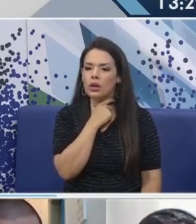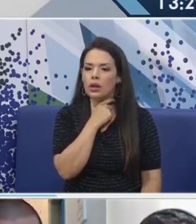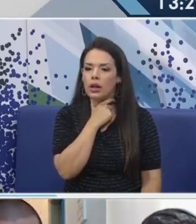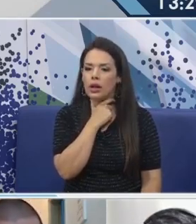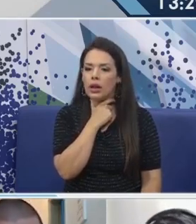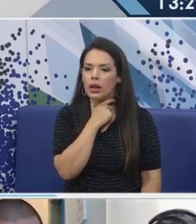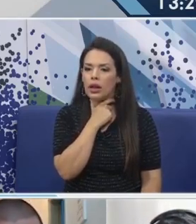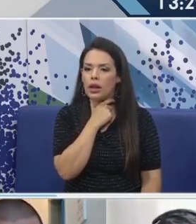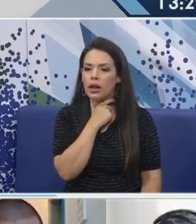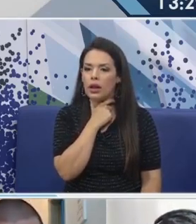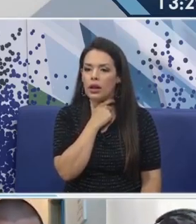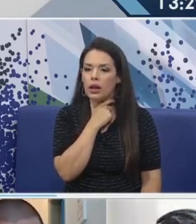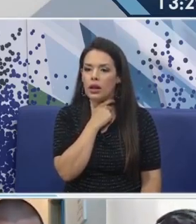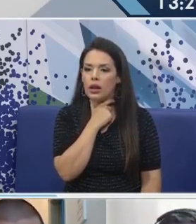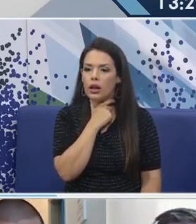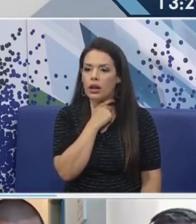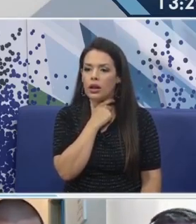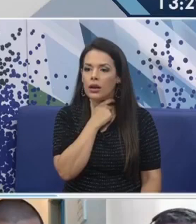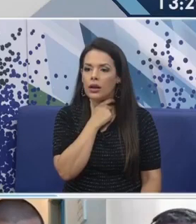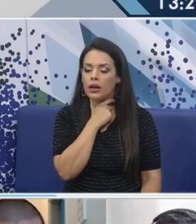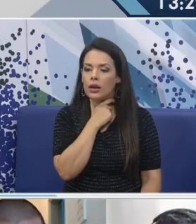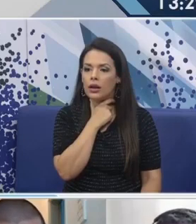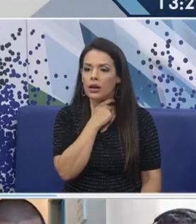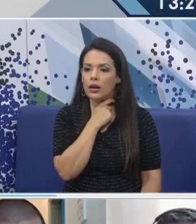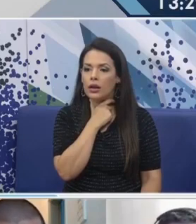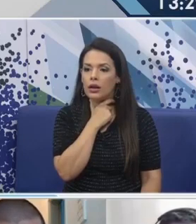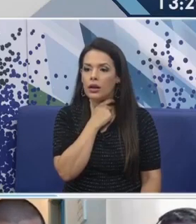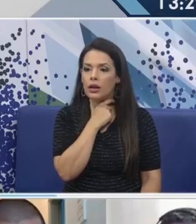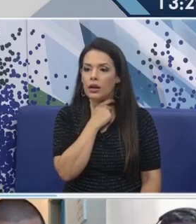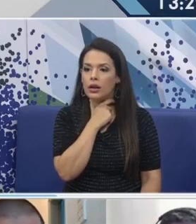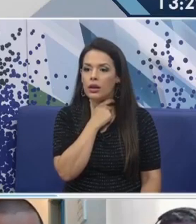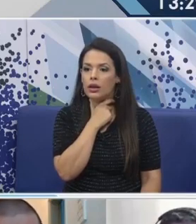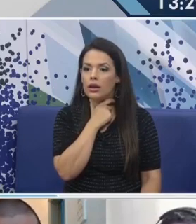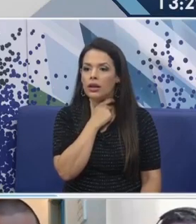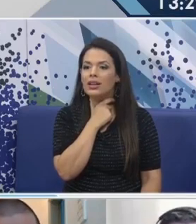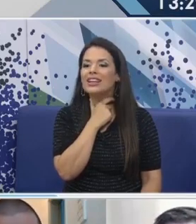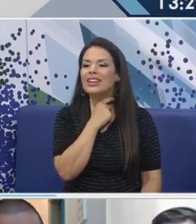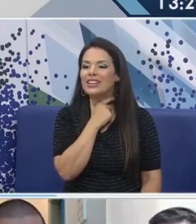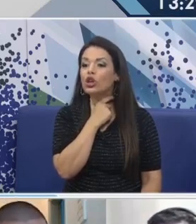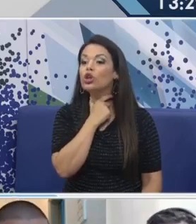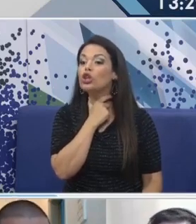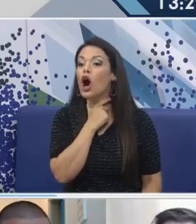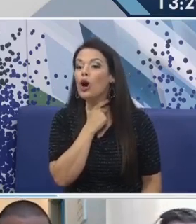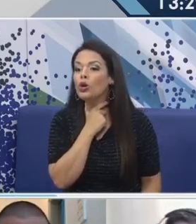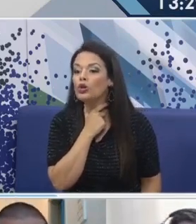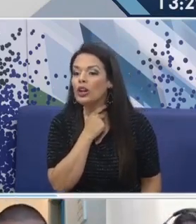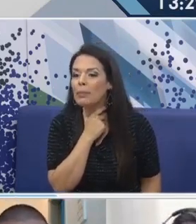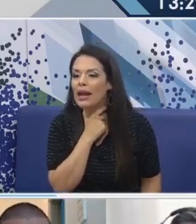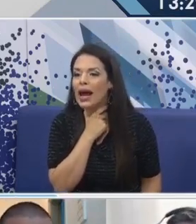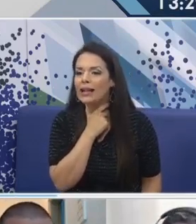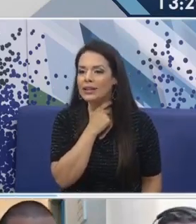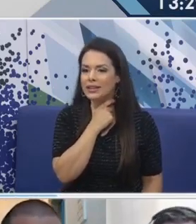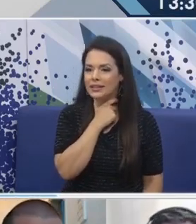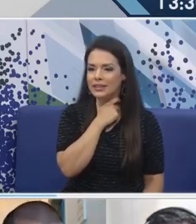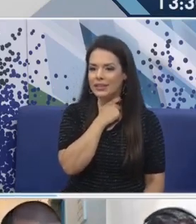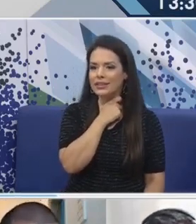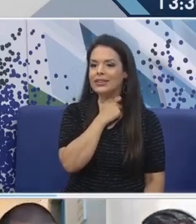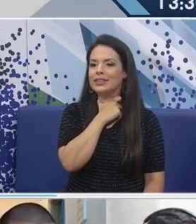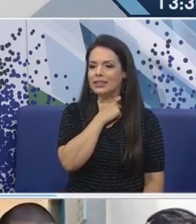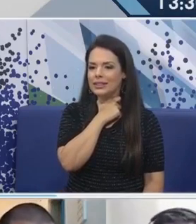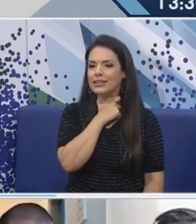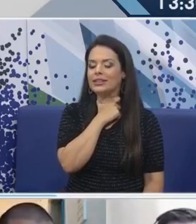parece que desliga. E quando ele bate na bola, ele faz um... Ah! Tipo assim... Tô no jogo, não tô na pelada. Um a mais